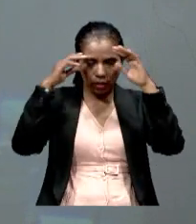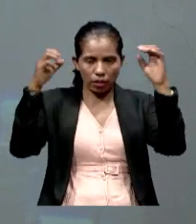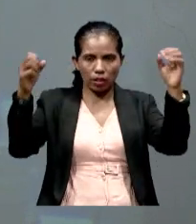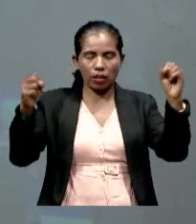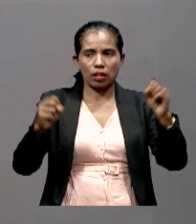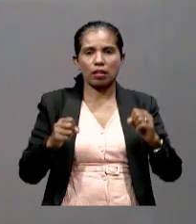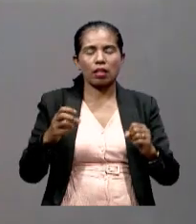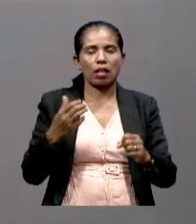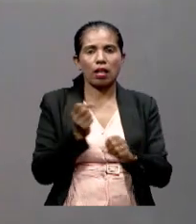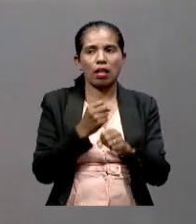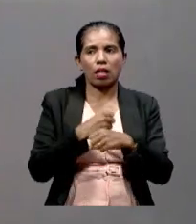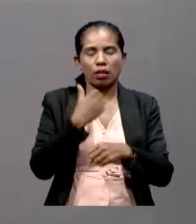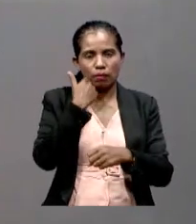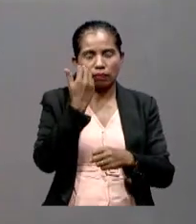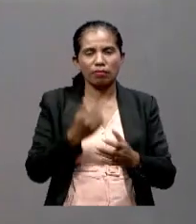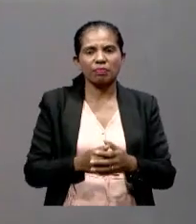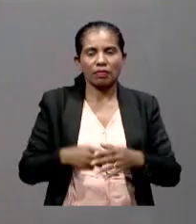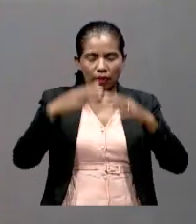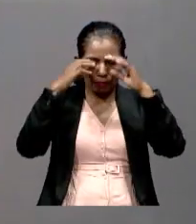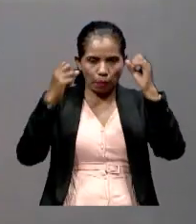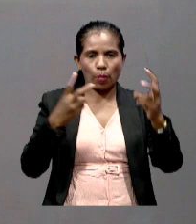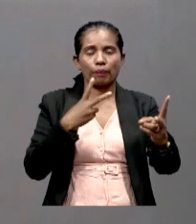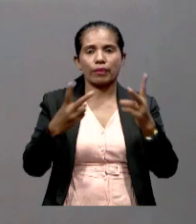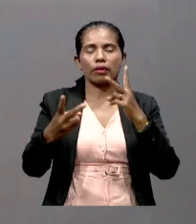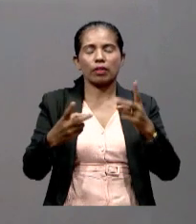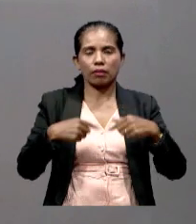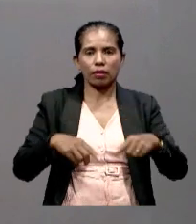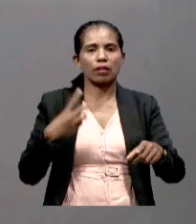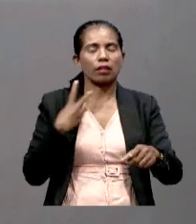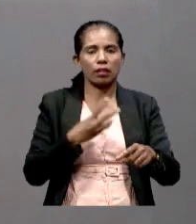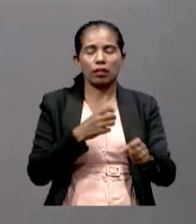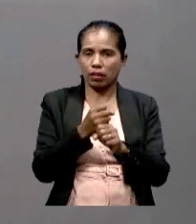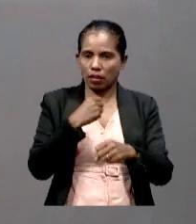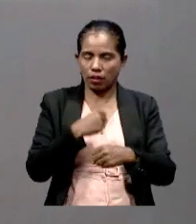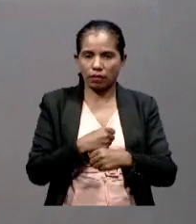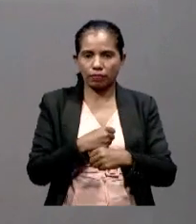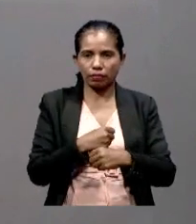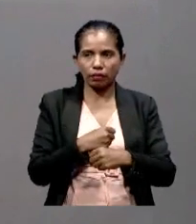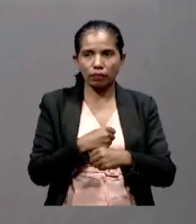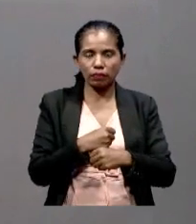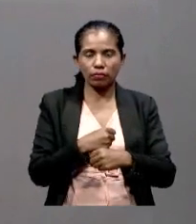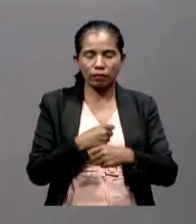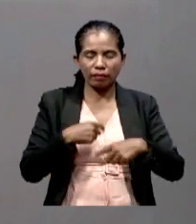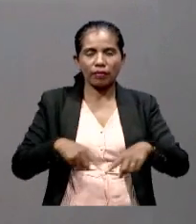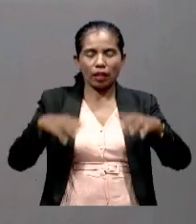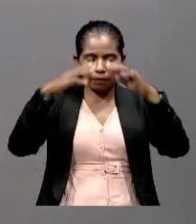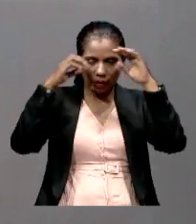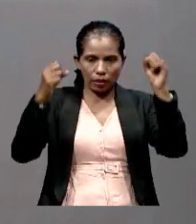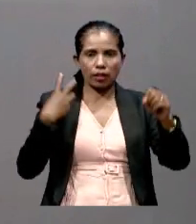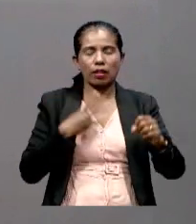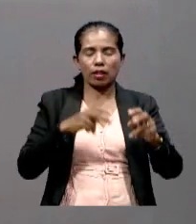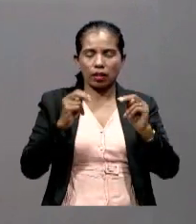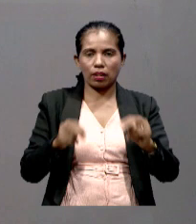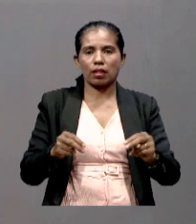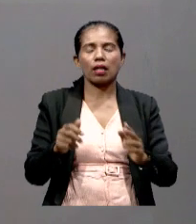hal mo itene presidente da republika ni visita ne tu los ba itekona at hal autorização do presidente, então tem que haver esse